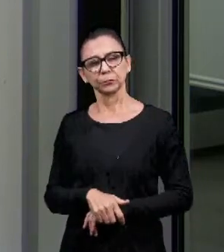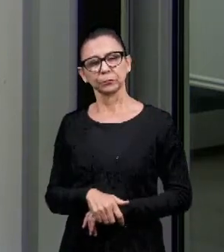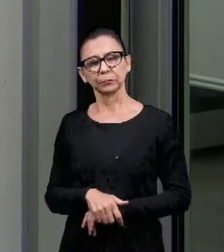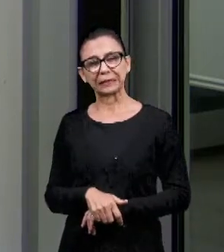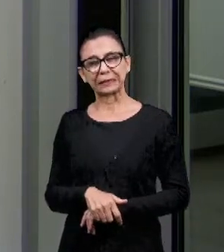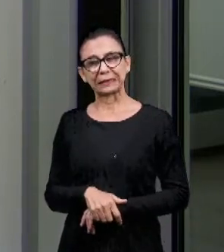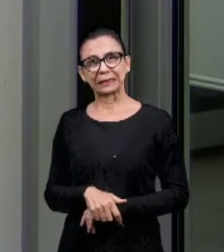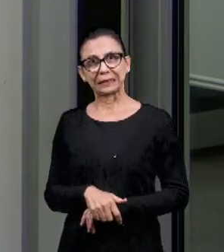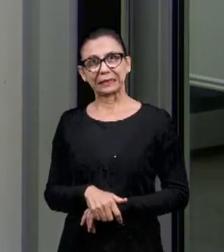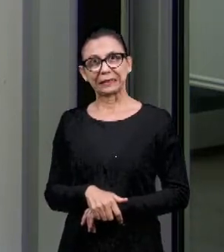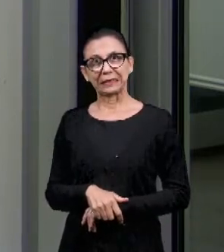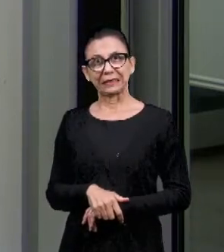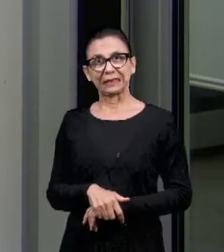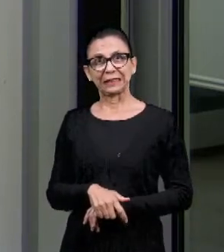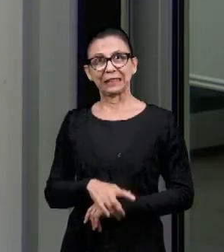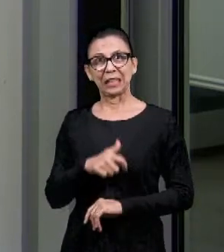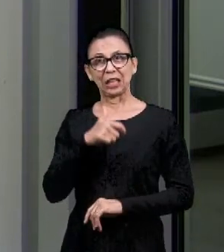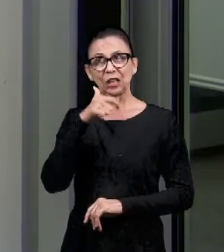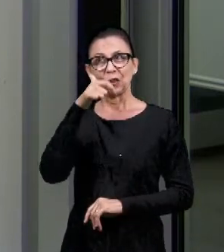Rapaz, é aquela voz assim,